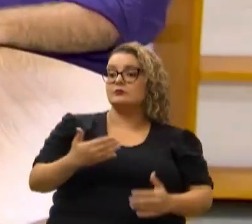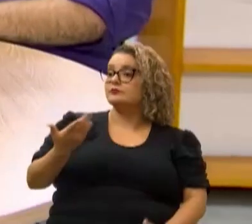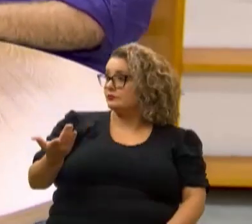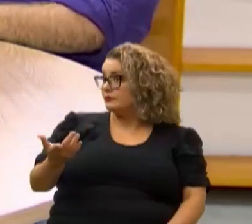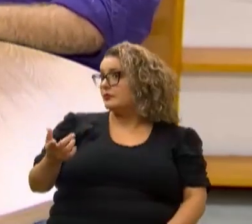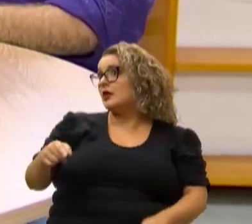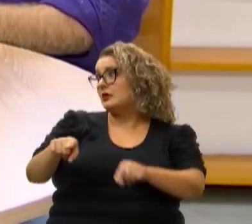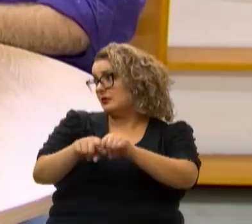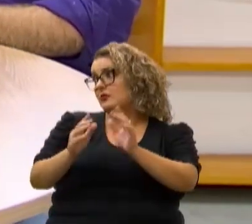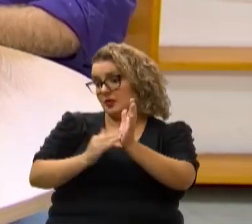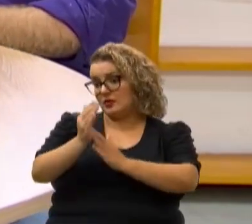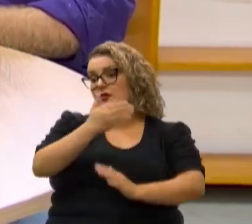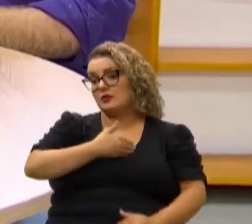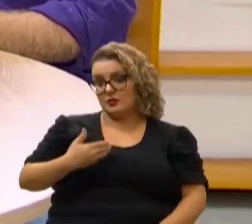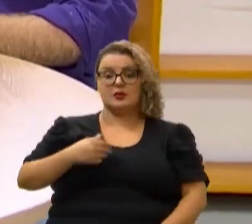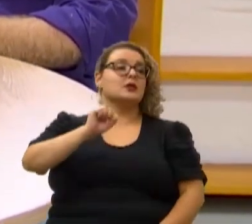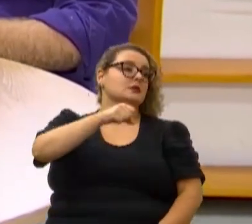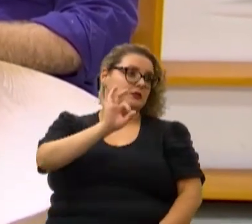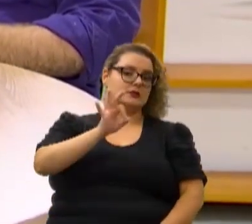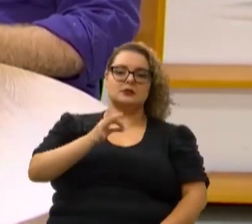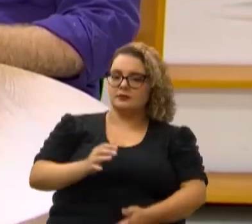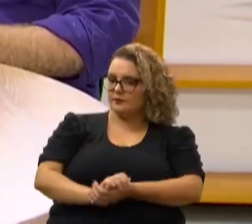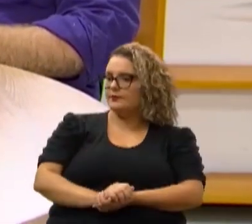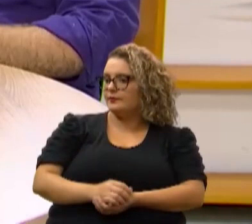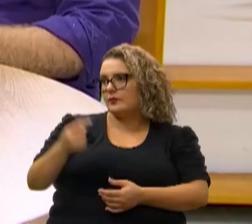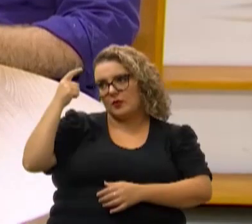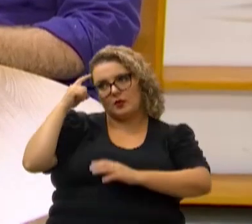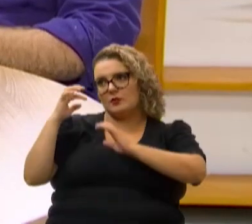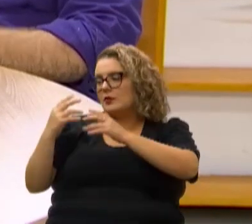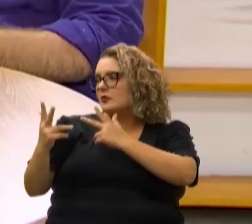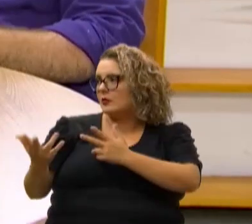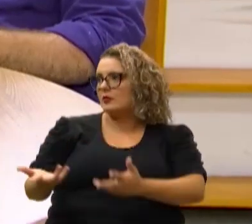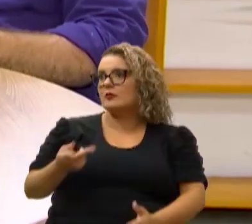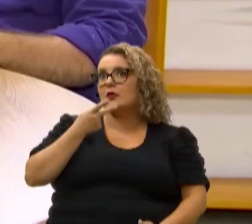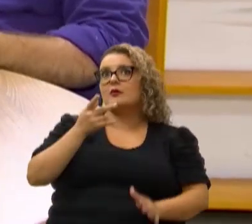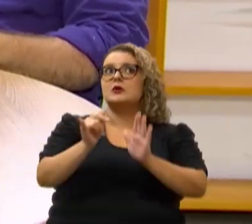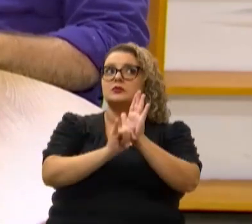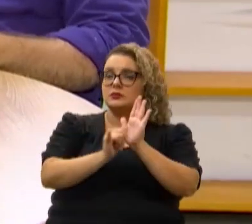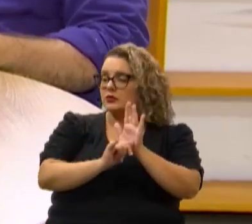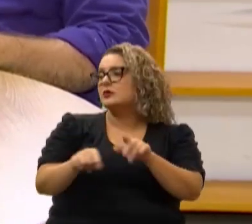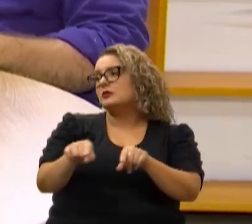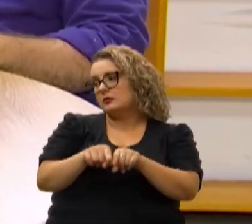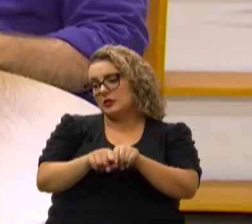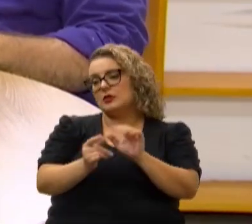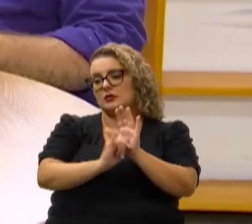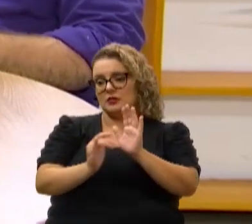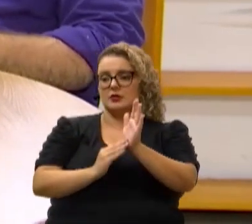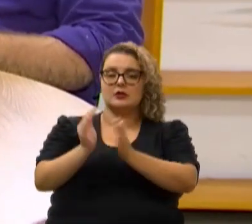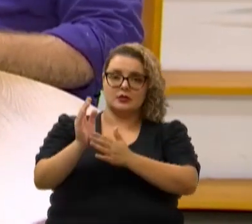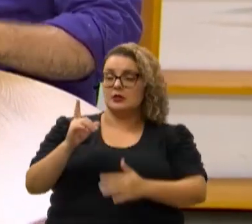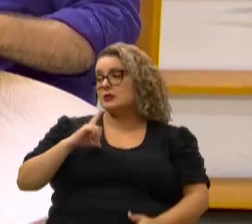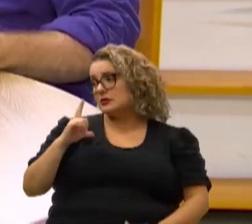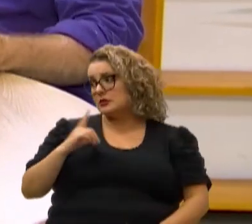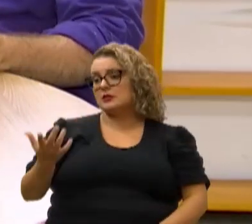Isso serve também para concurso público, né? Sem sombra de dúvida. É o mesmo pensamento. Enquanto você falava em edital, edital também tem concursos públicos e